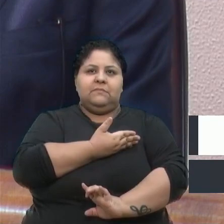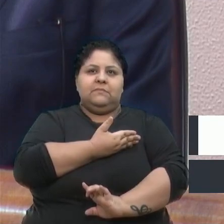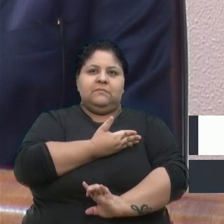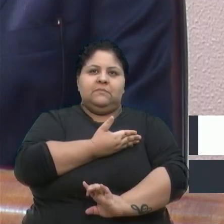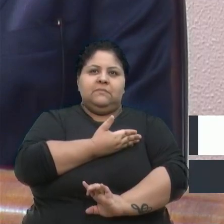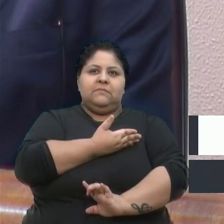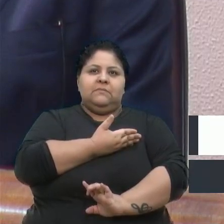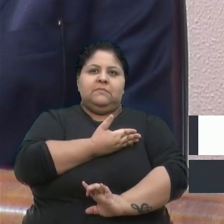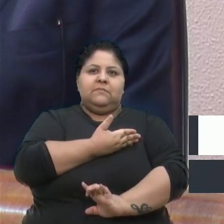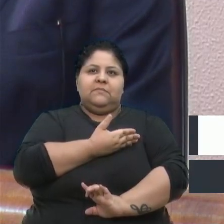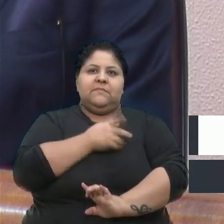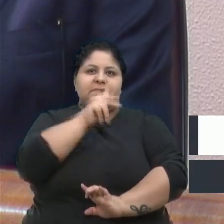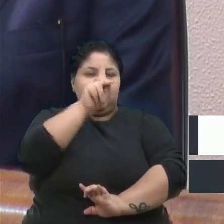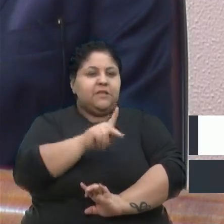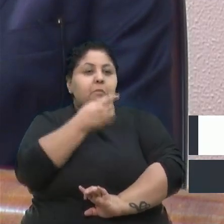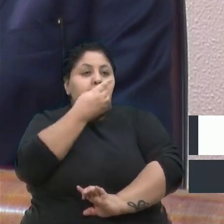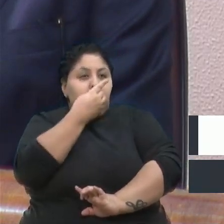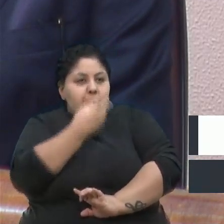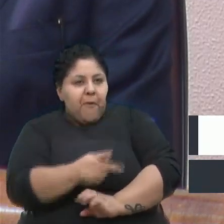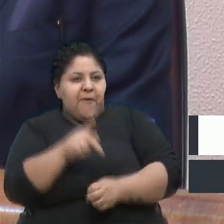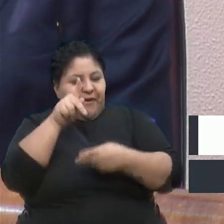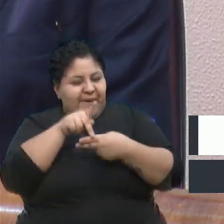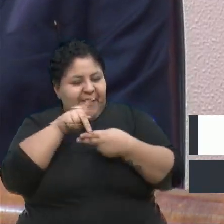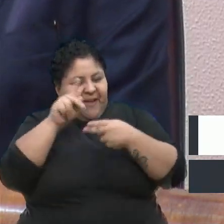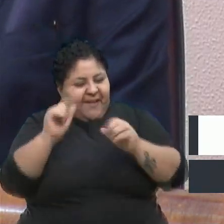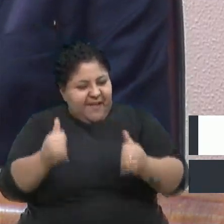Shopping. O Conselho todo está aqui presente e, na pessoa do seu presidente, seu Rui Prataveira, Rui Estevão Prataveira, meu querido